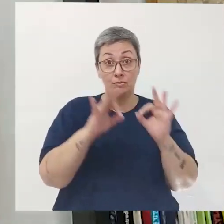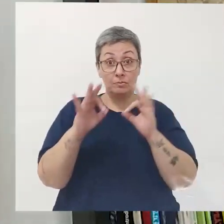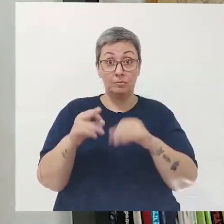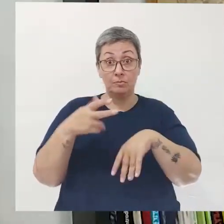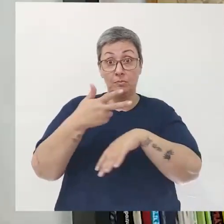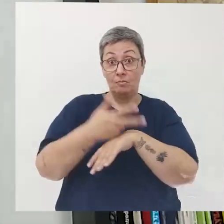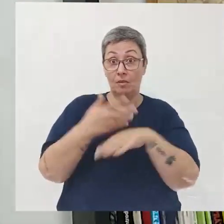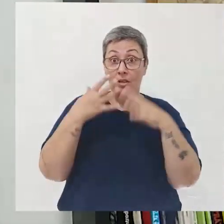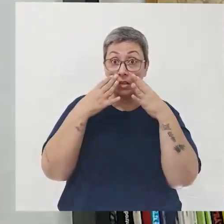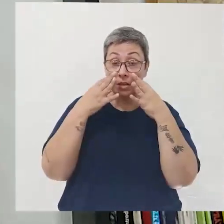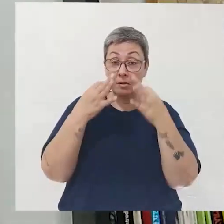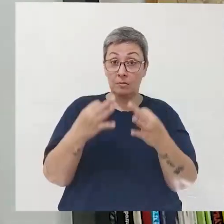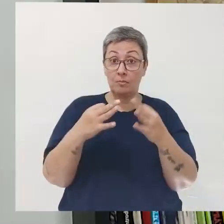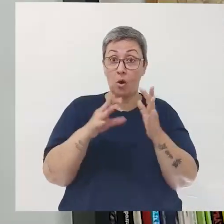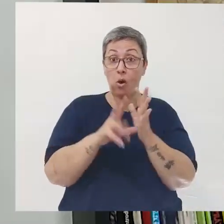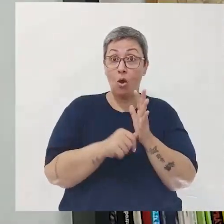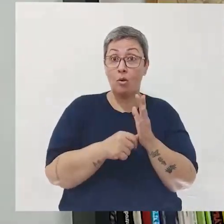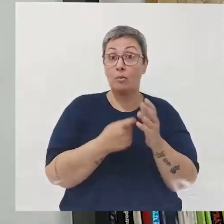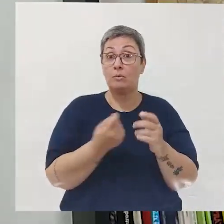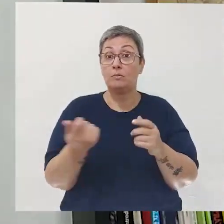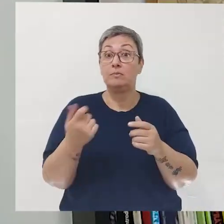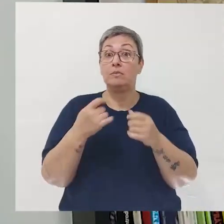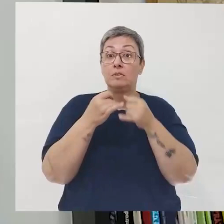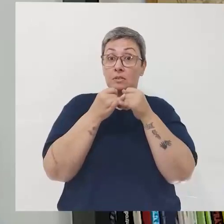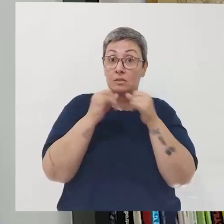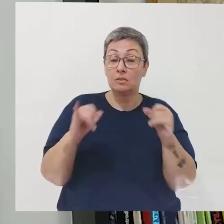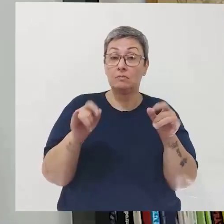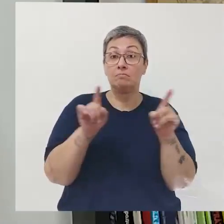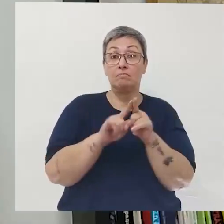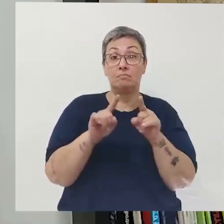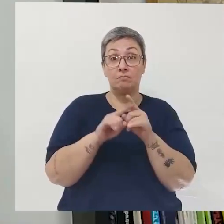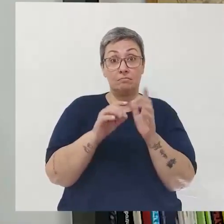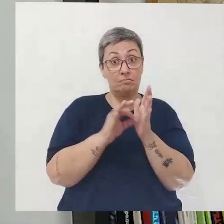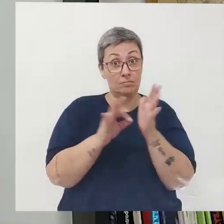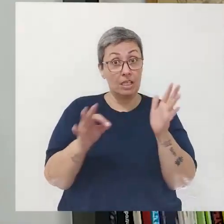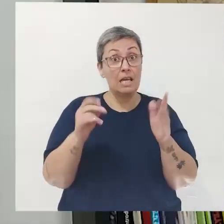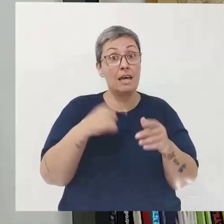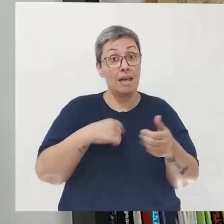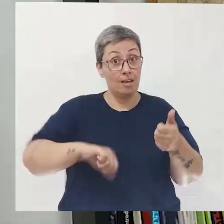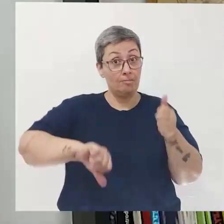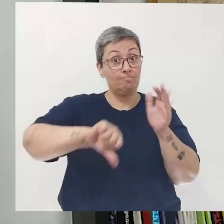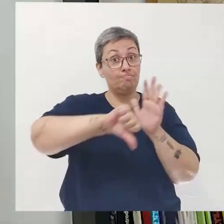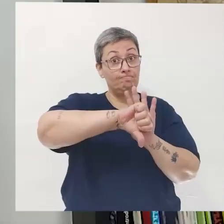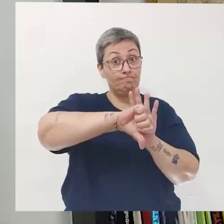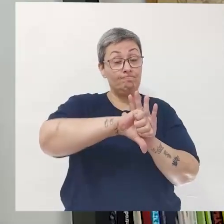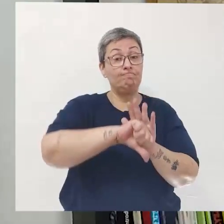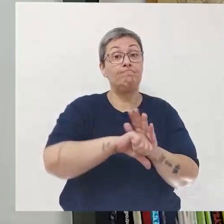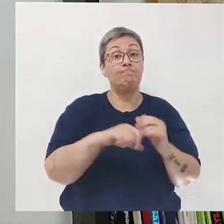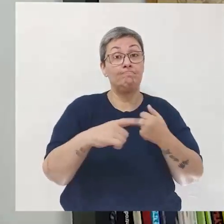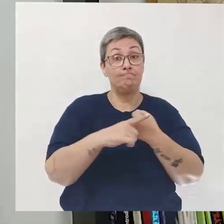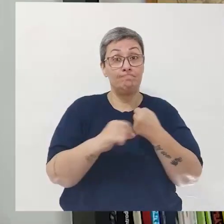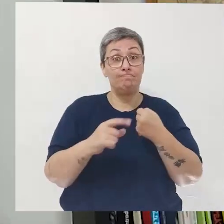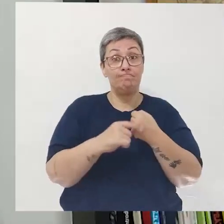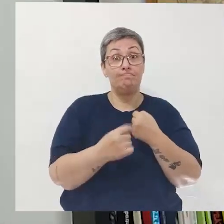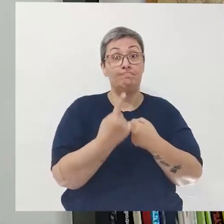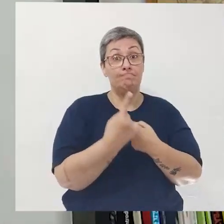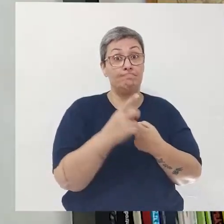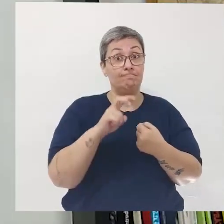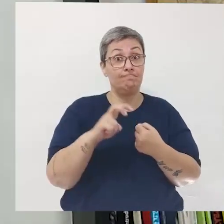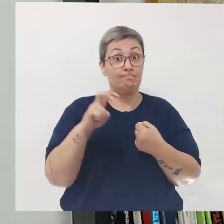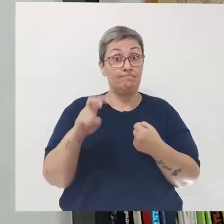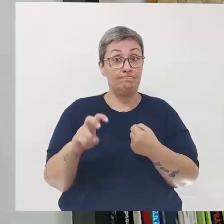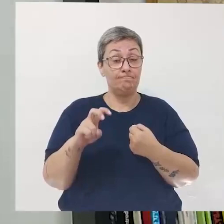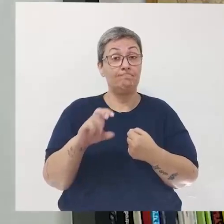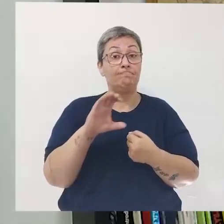vídeo, vocês devem ter prestado bastante atenção, o furto de energia, assim como o de cabos, é um crime previsto no artigo